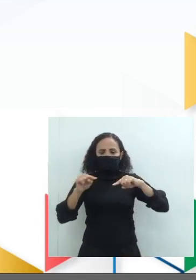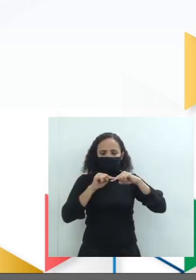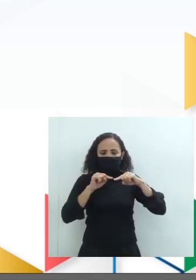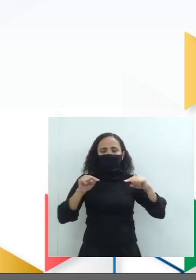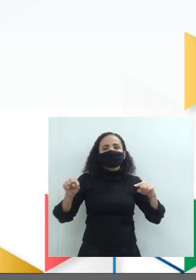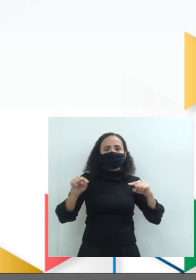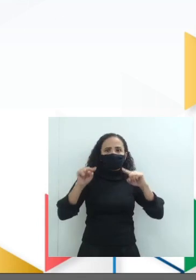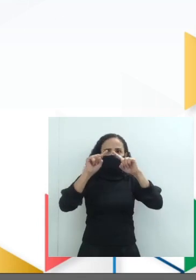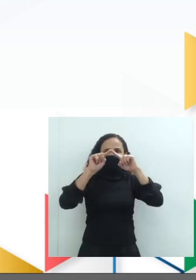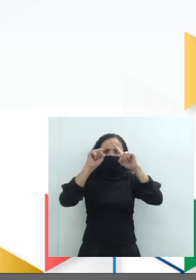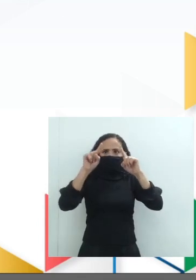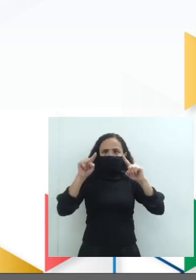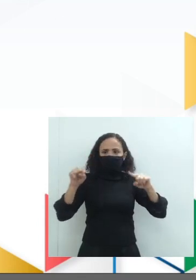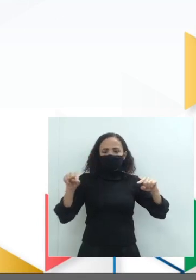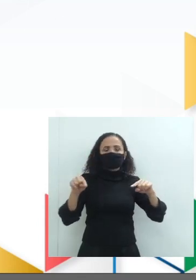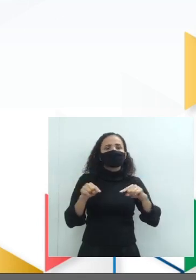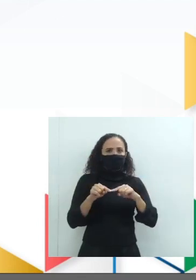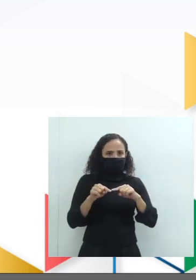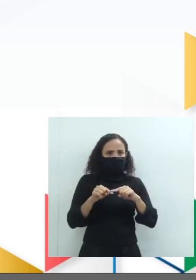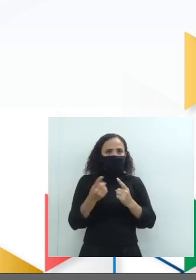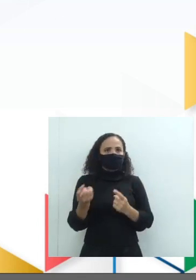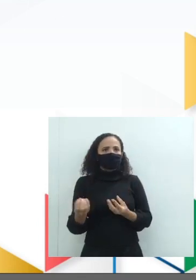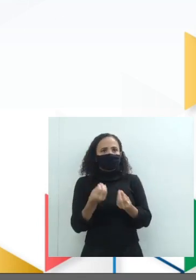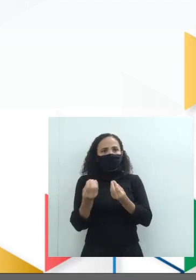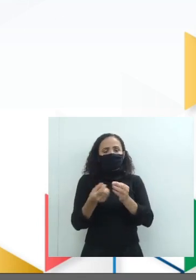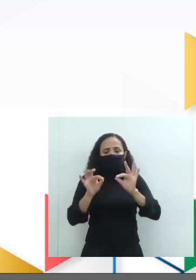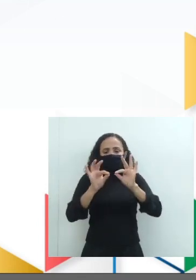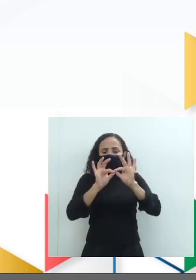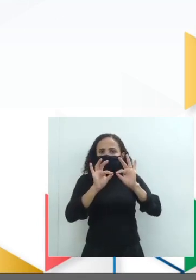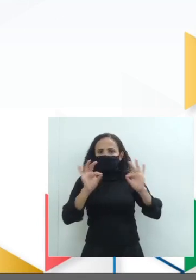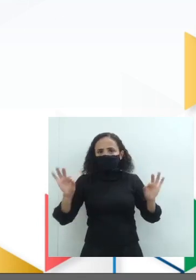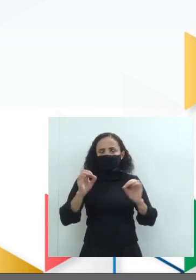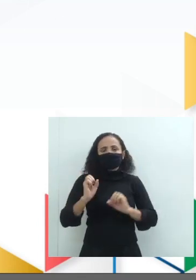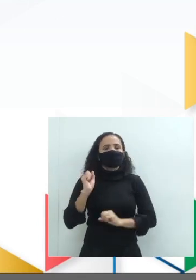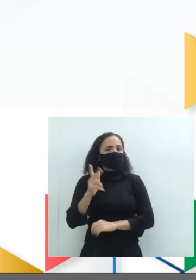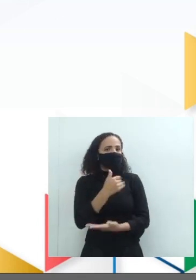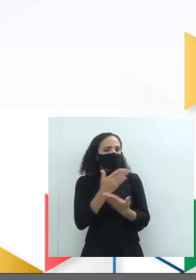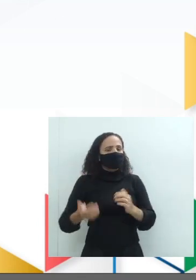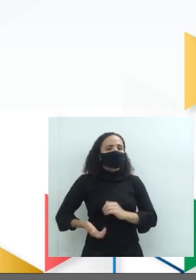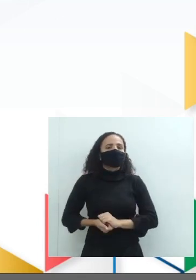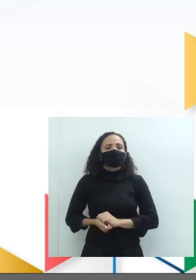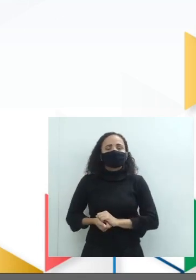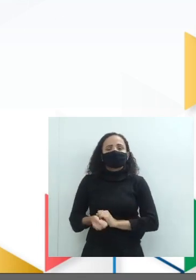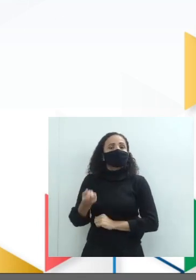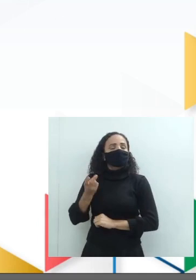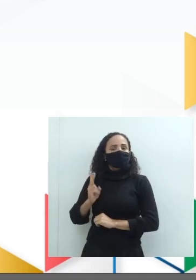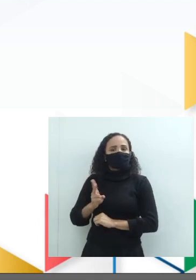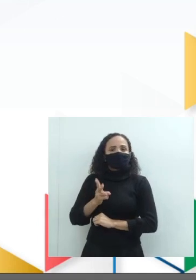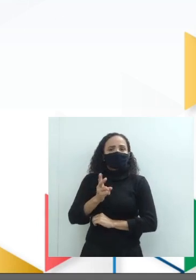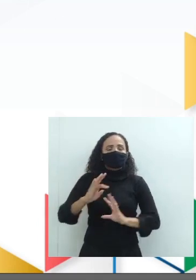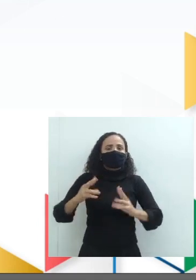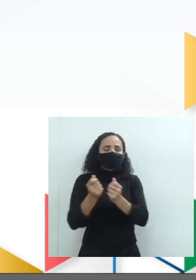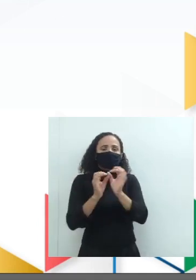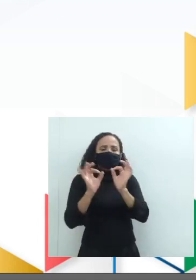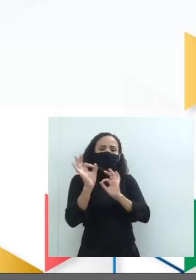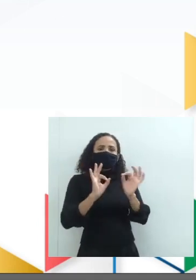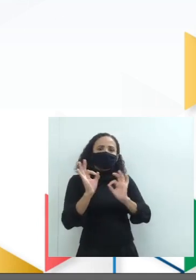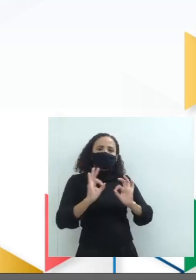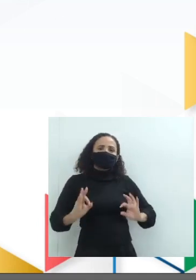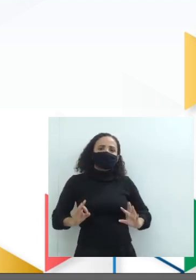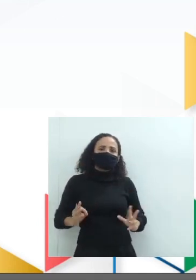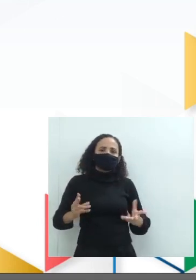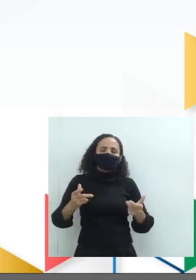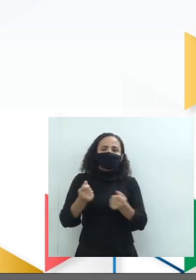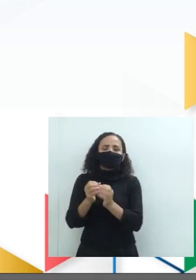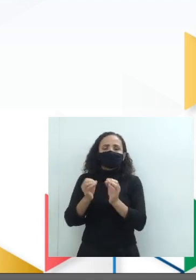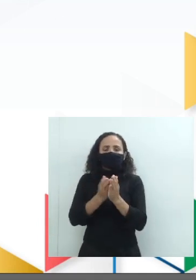chamamos de triângulo retângulo, do ângulo reto, ok? E a rigidez desse triângulo permite que as construções com estruturas